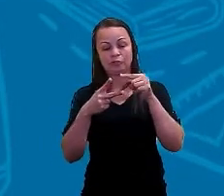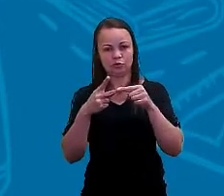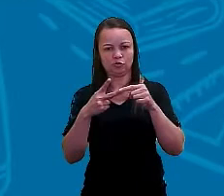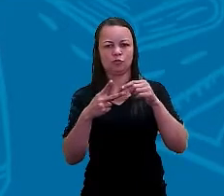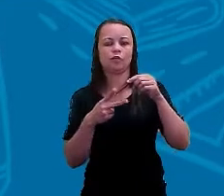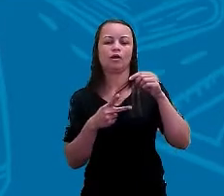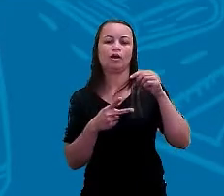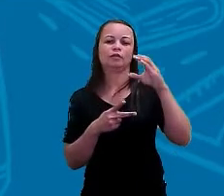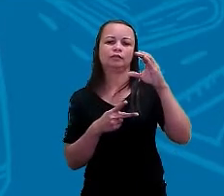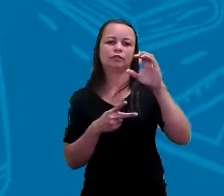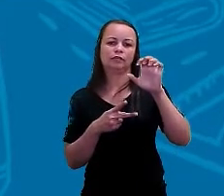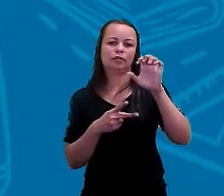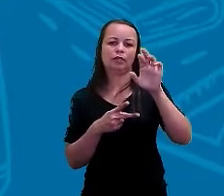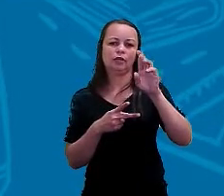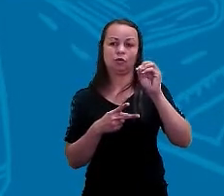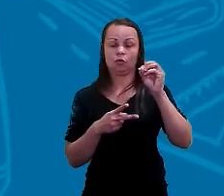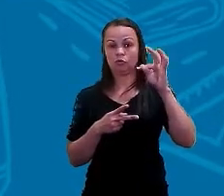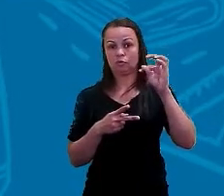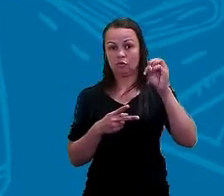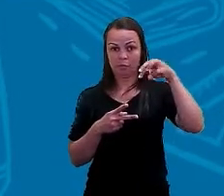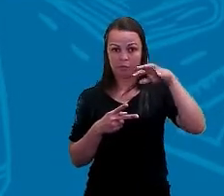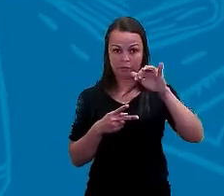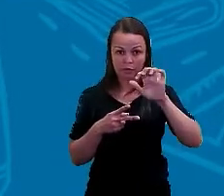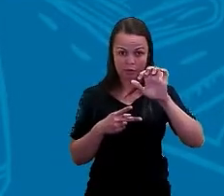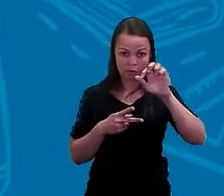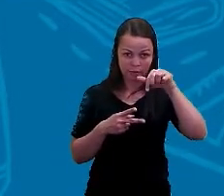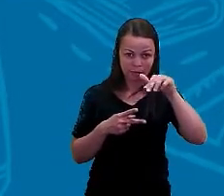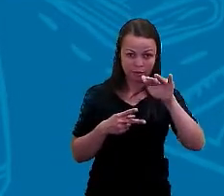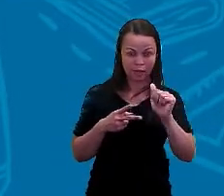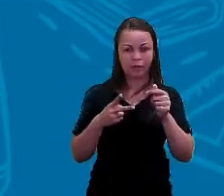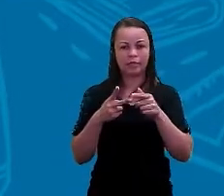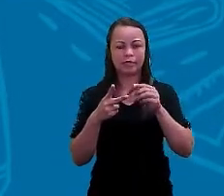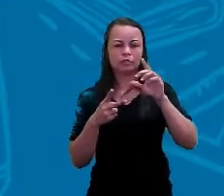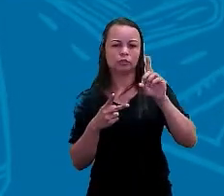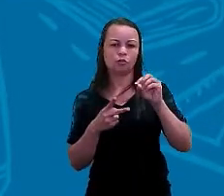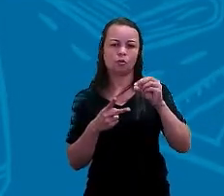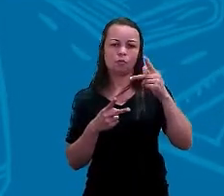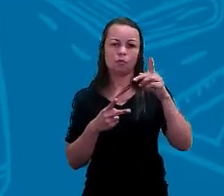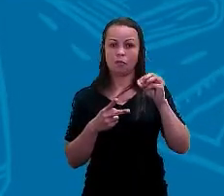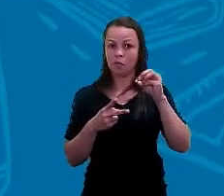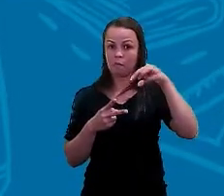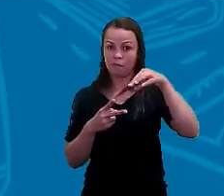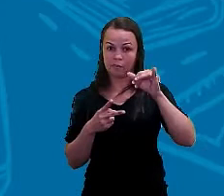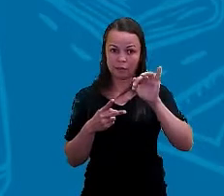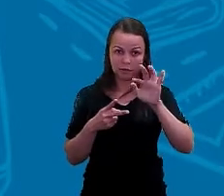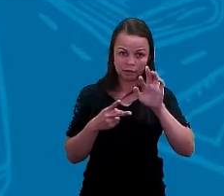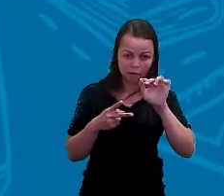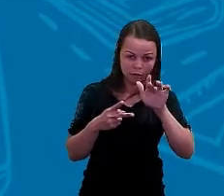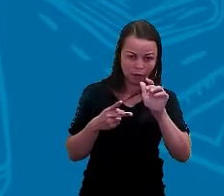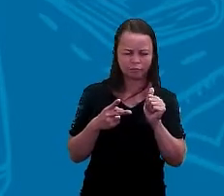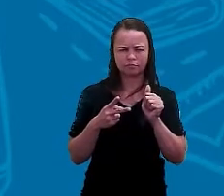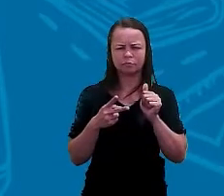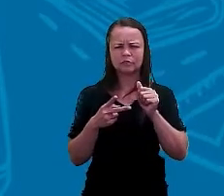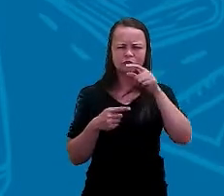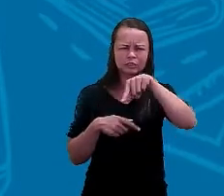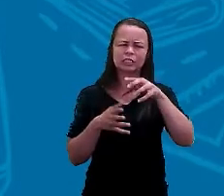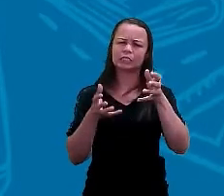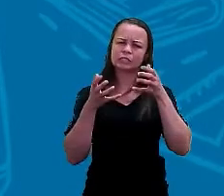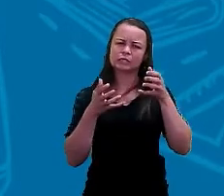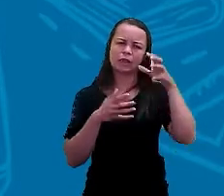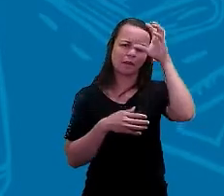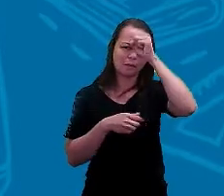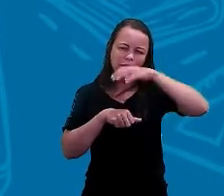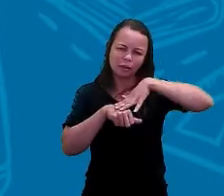dopamina, faz toda a diferença. Então, fica essa informação. Quer saber um pouquinho mais sobre isso? Fica como se fosse uma tarefa de casa. Pesquisa um pouquinho mais sobre isso,